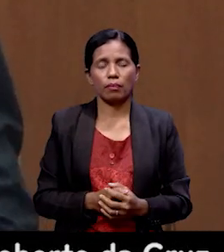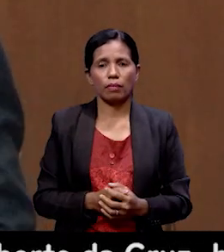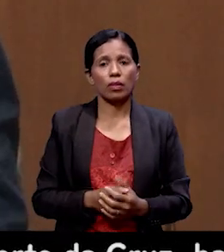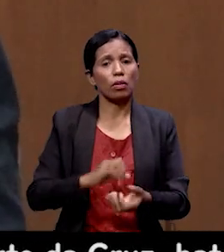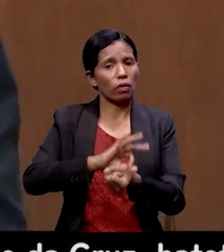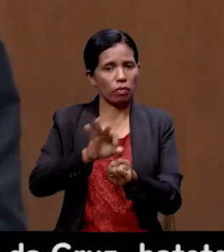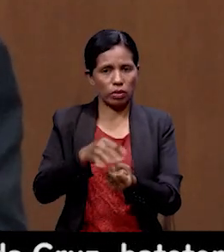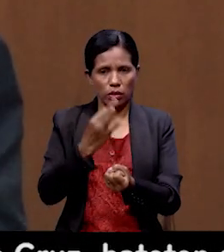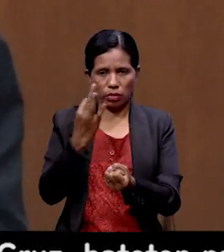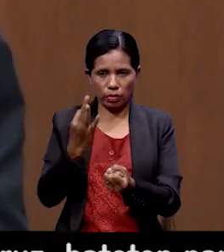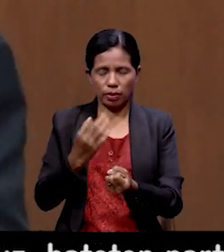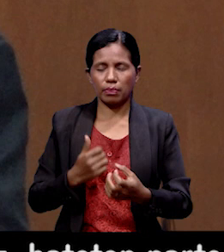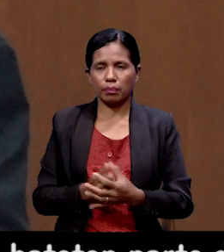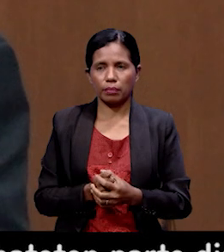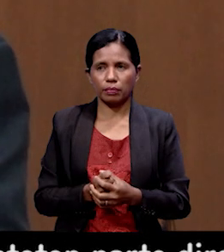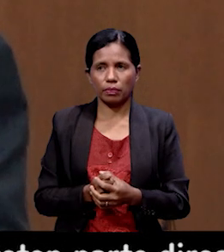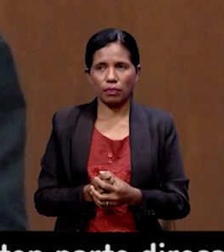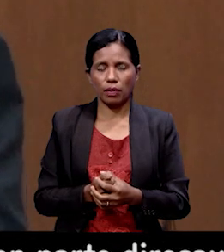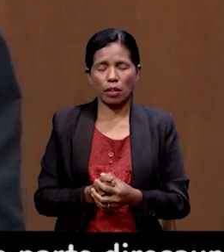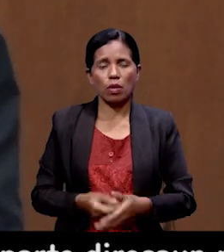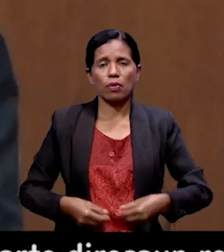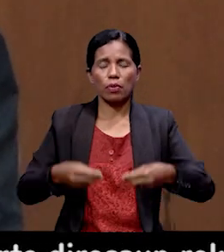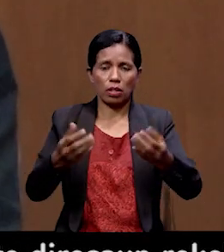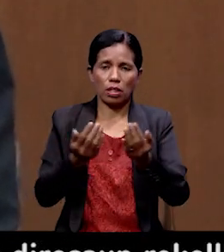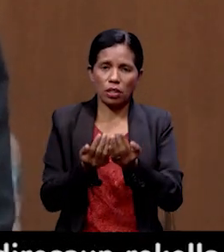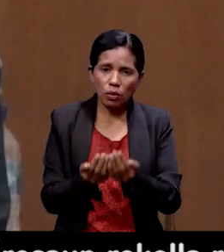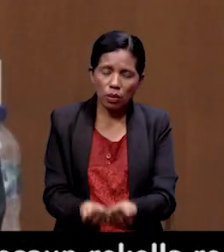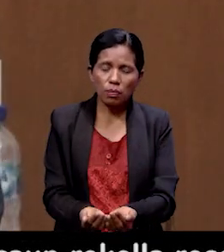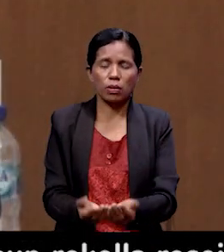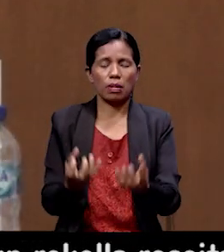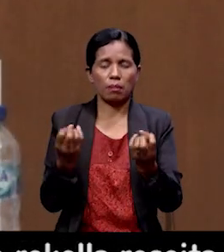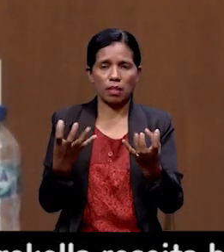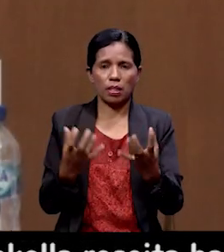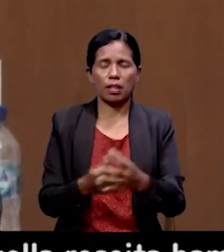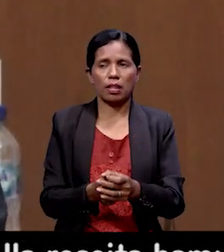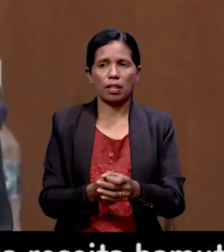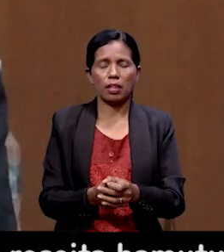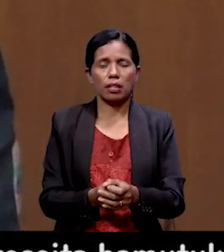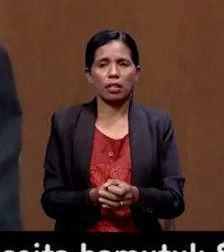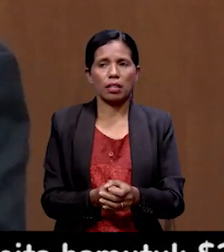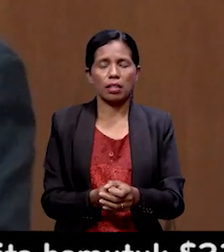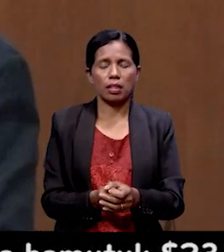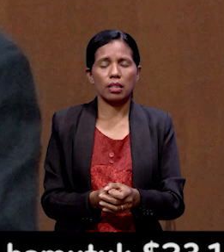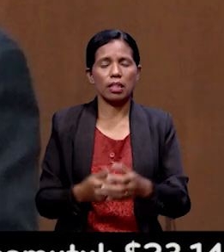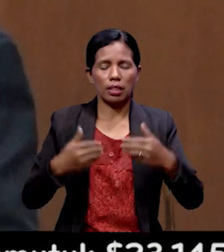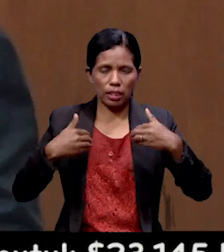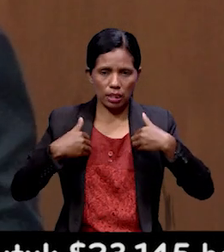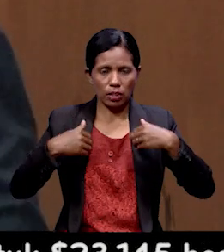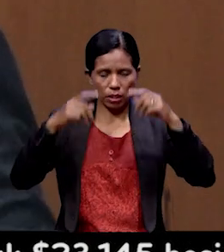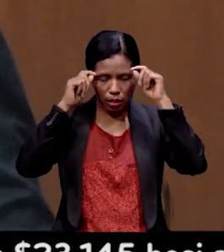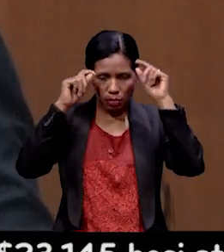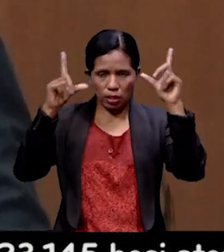Covid-19 impõe tanto a morte da comunidade, mas toda a Serenebe existe ona e a